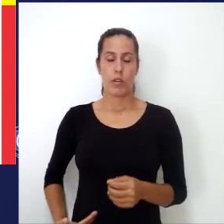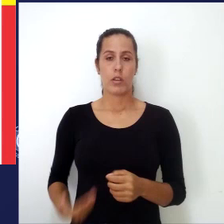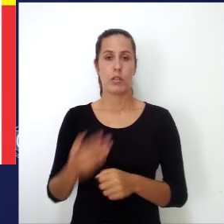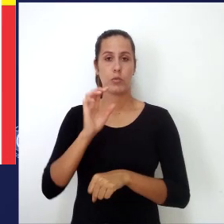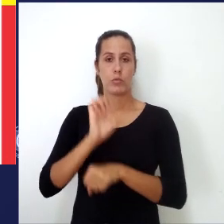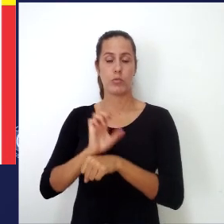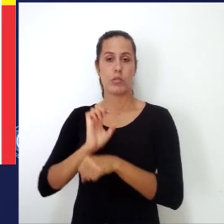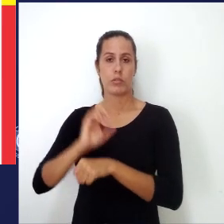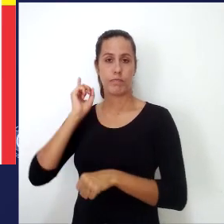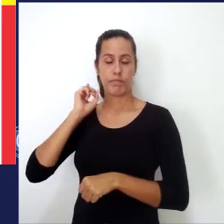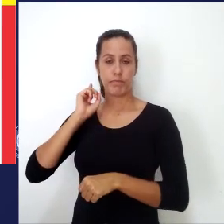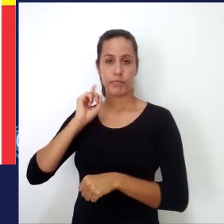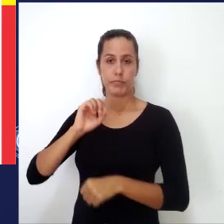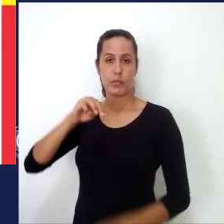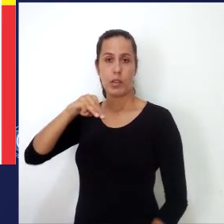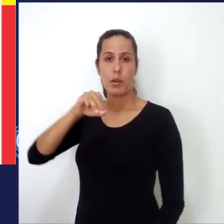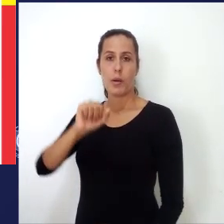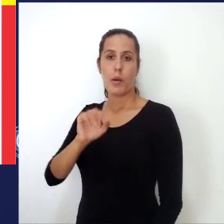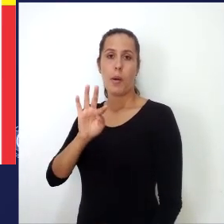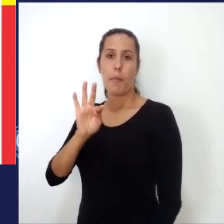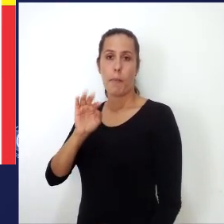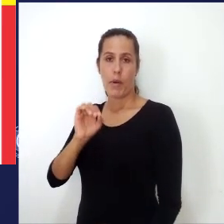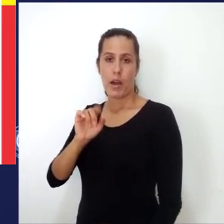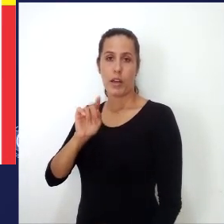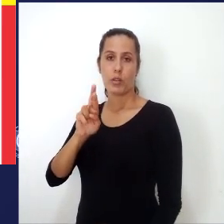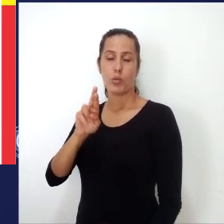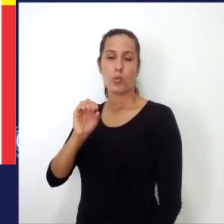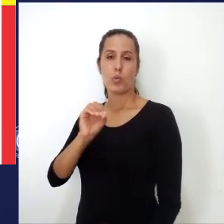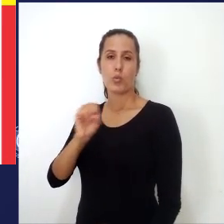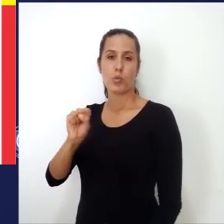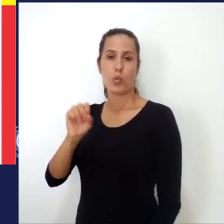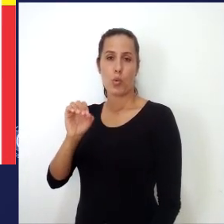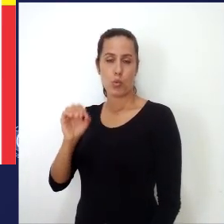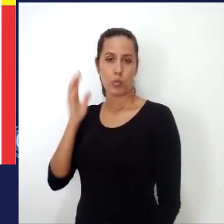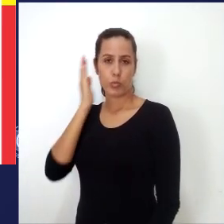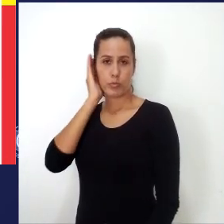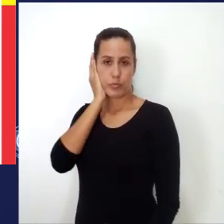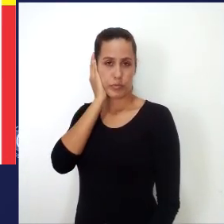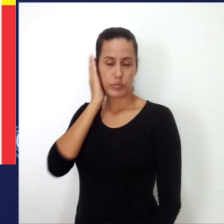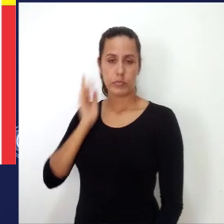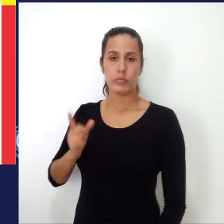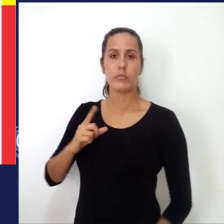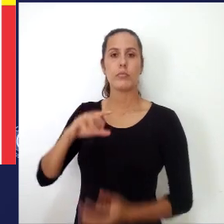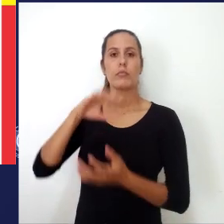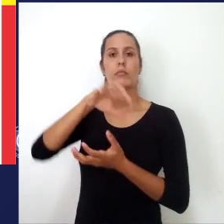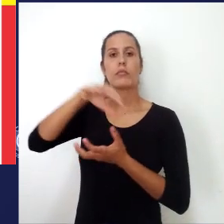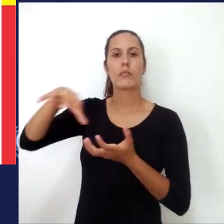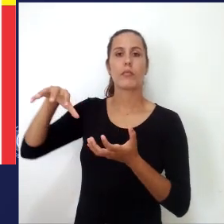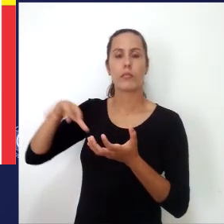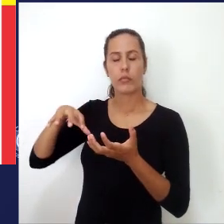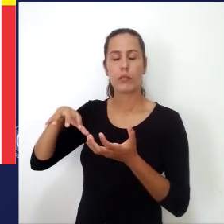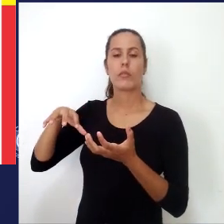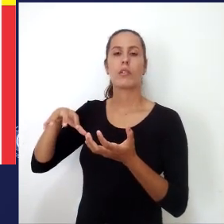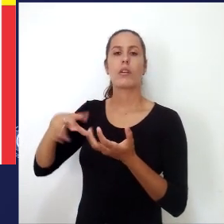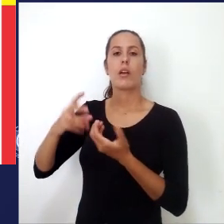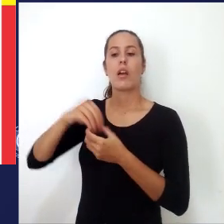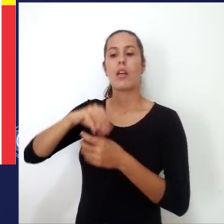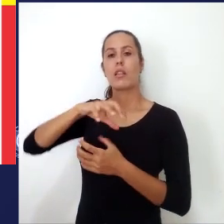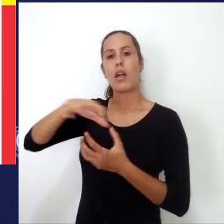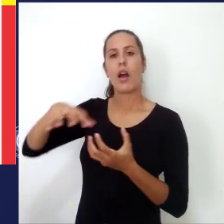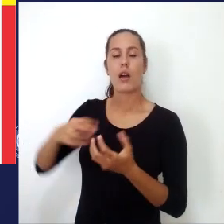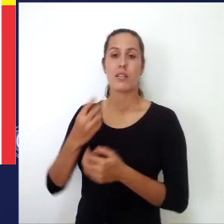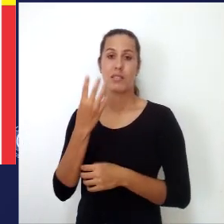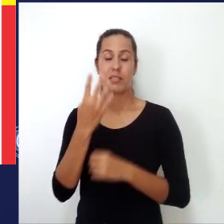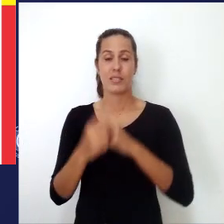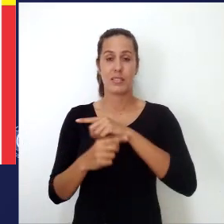Mato Grosso, ele divulgou resultados, no caso de perícias, em 5 áreas da região do Pantanal, ao